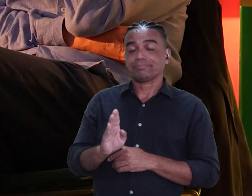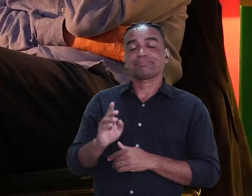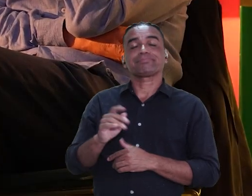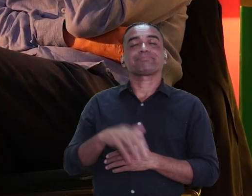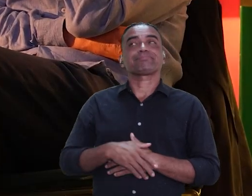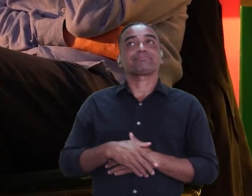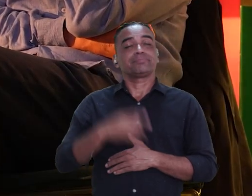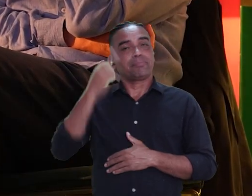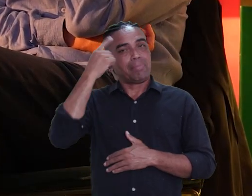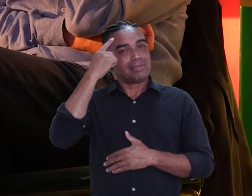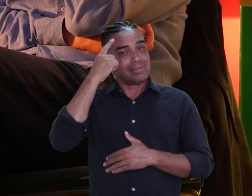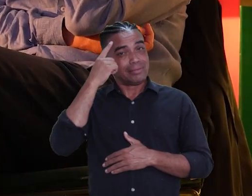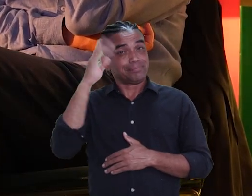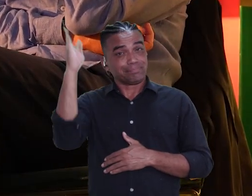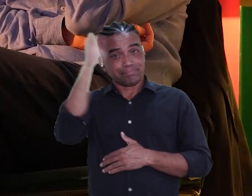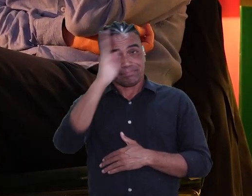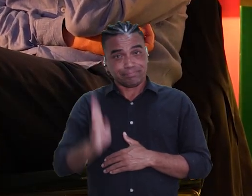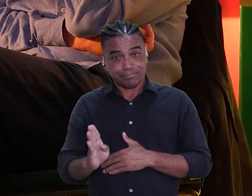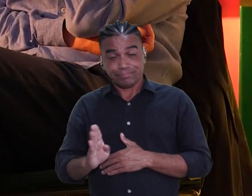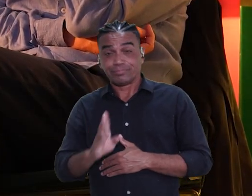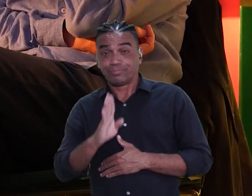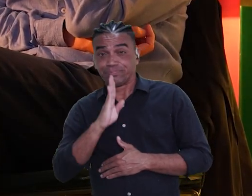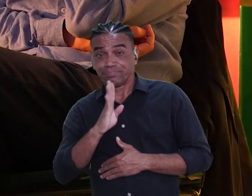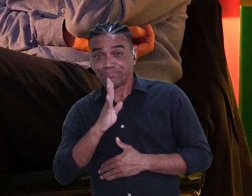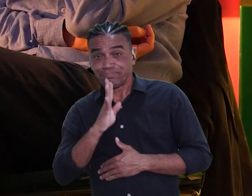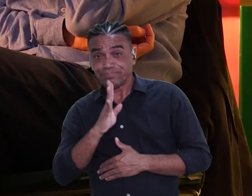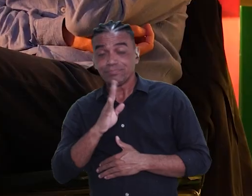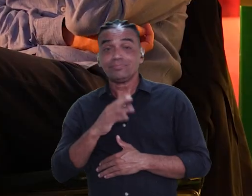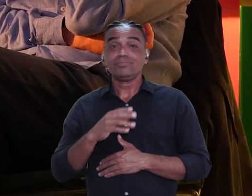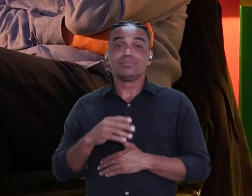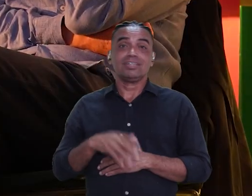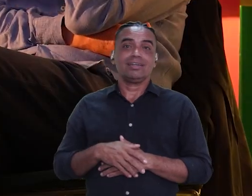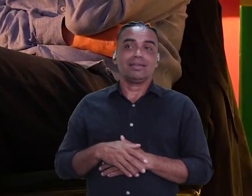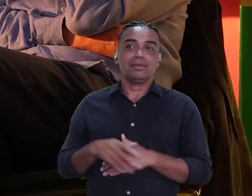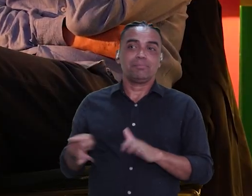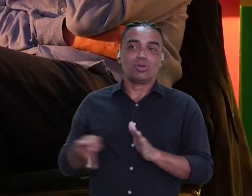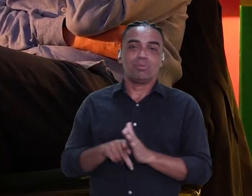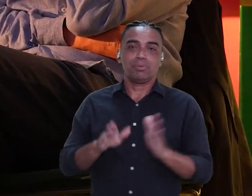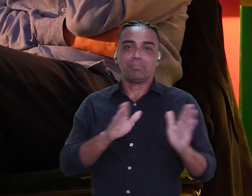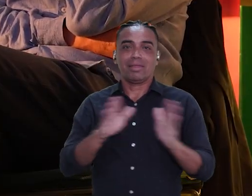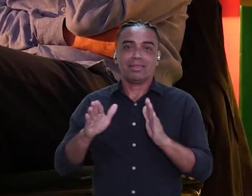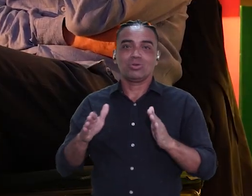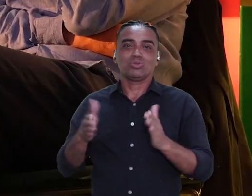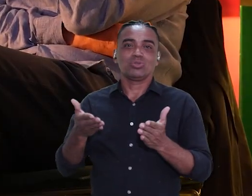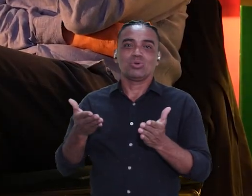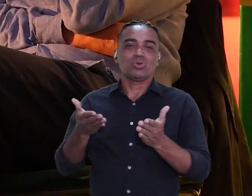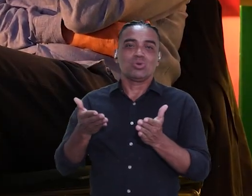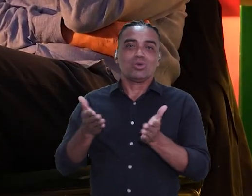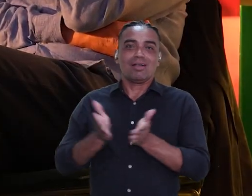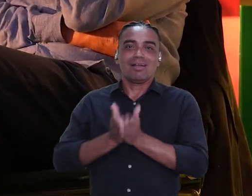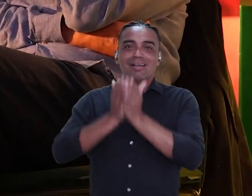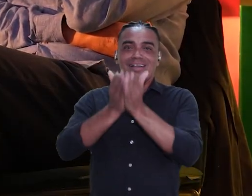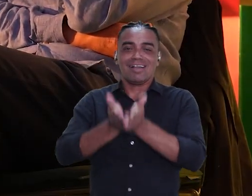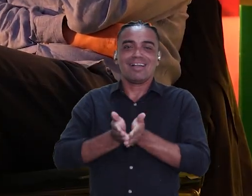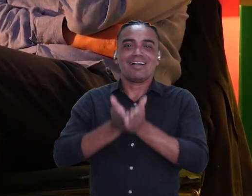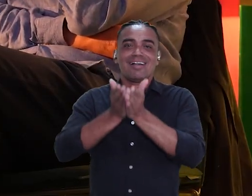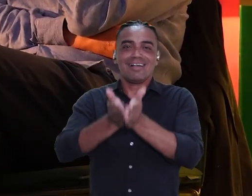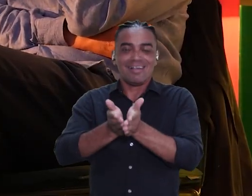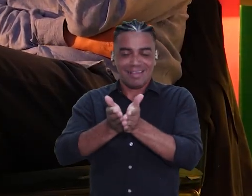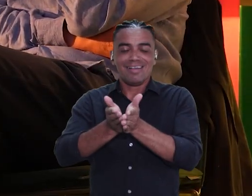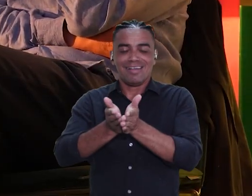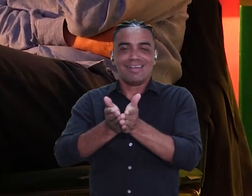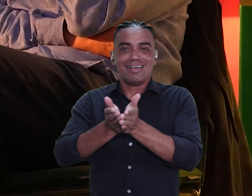gente pensar que esse Brasil que a gente conhece começa nas capitanias hereditárias, é uma fricção